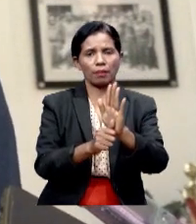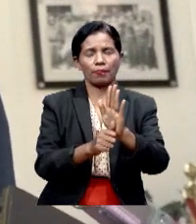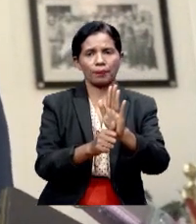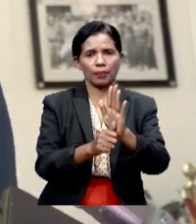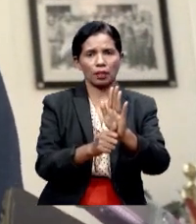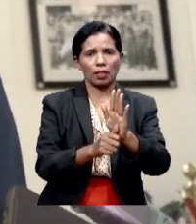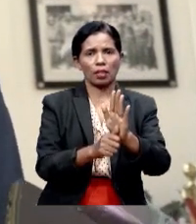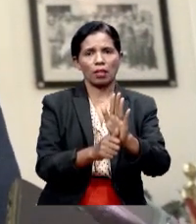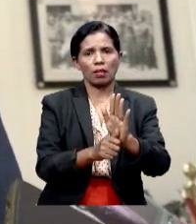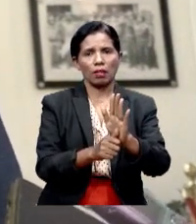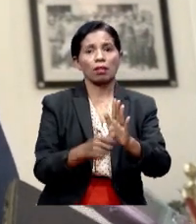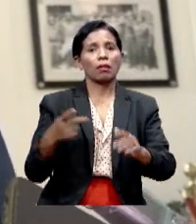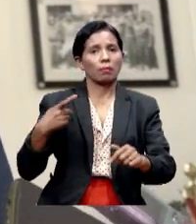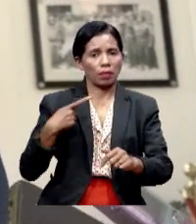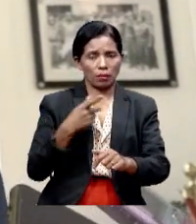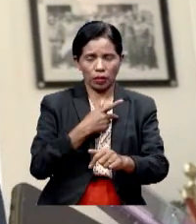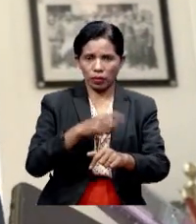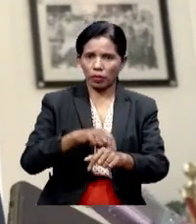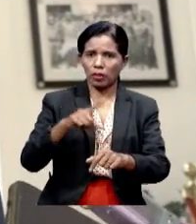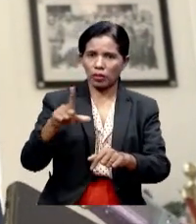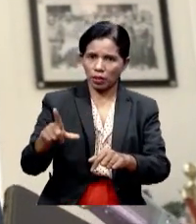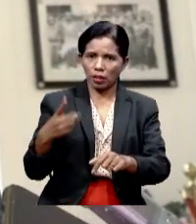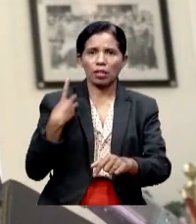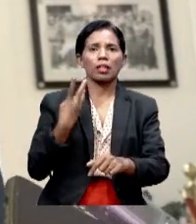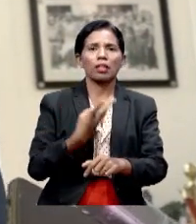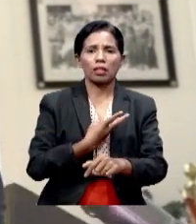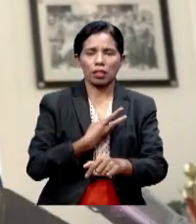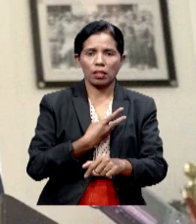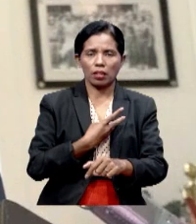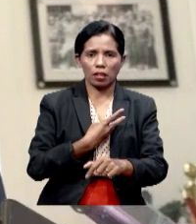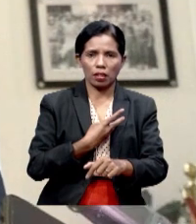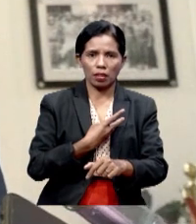ba Parlamento Nacional Ita apresenta